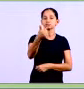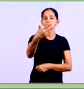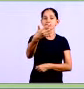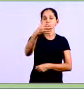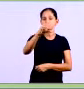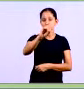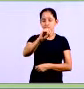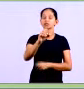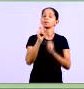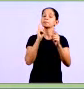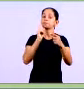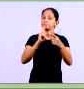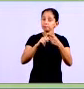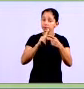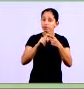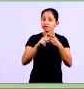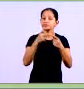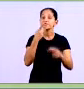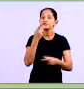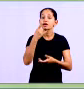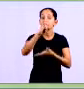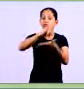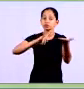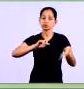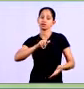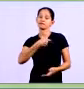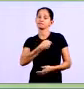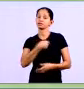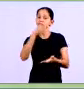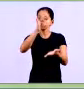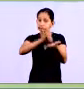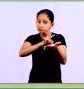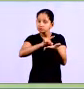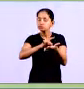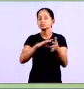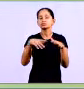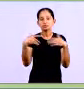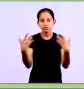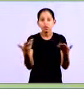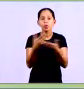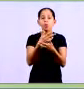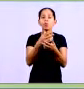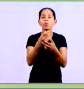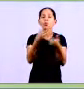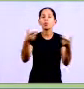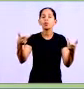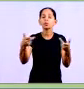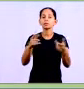140. Porque isso aqui eu estou falando da nota fiscal. Qual o valor das mercadorias, então?